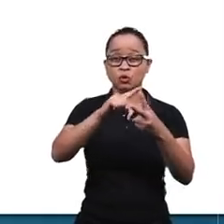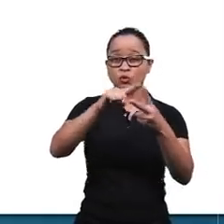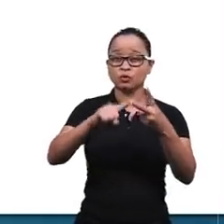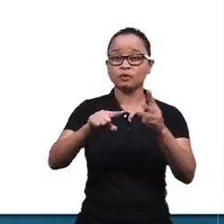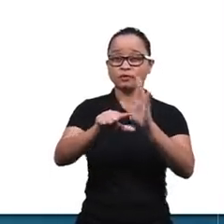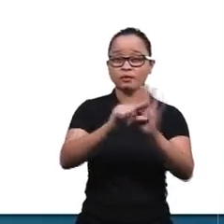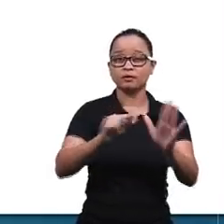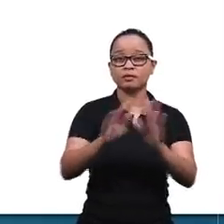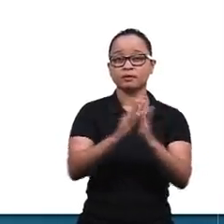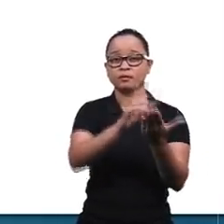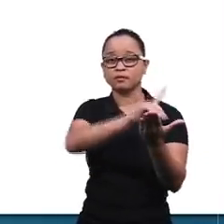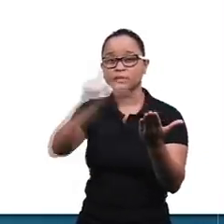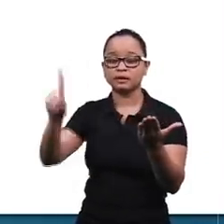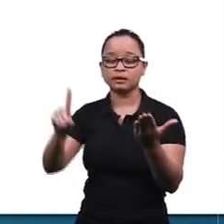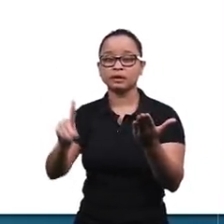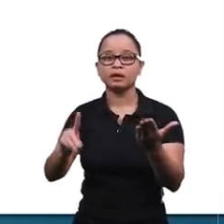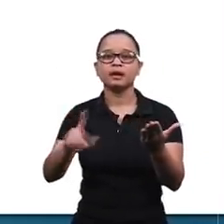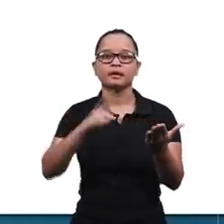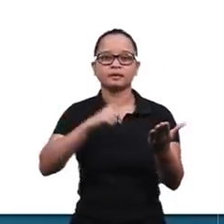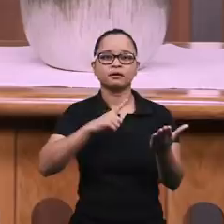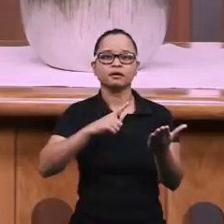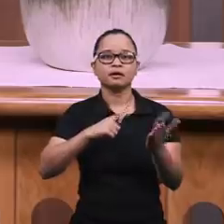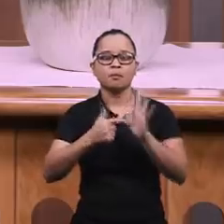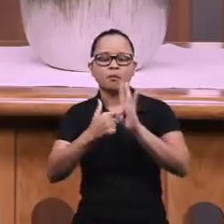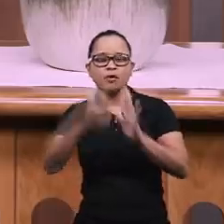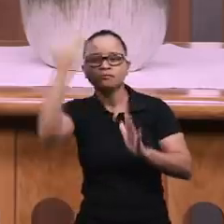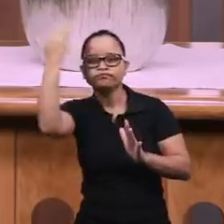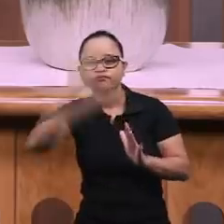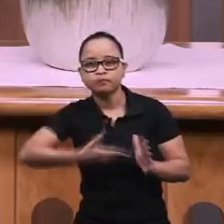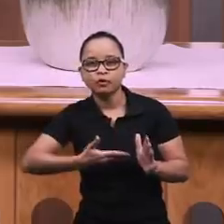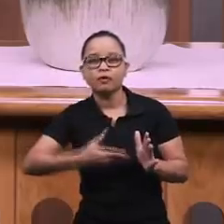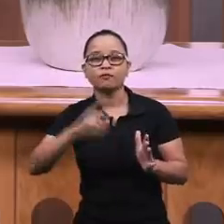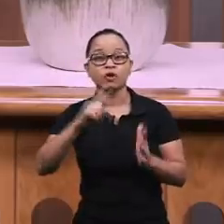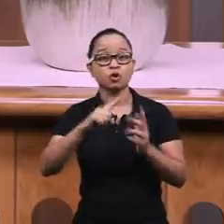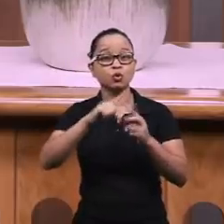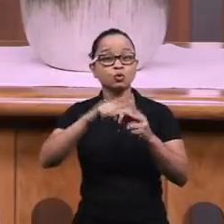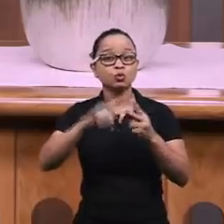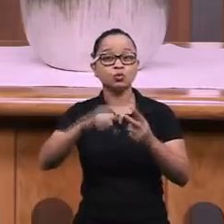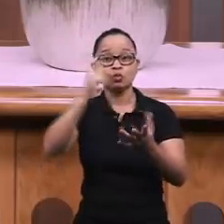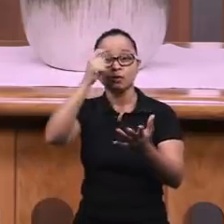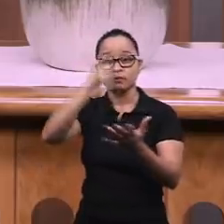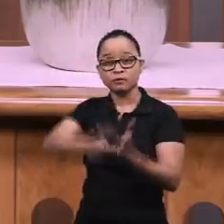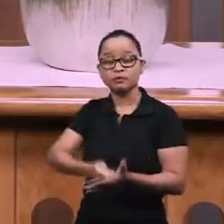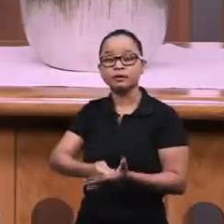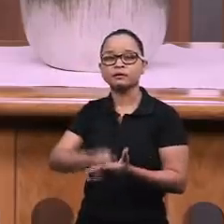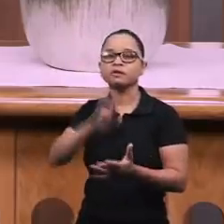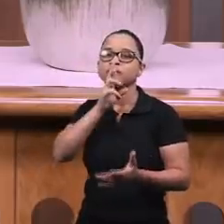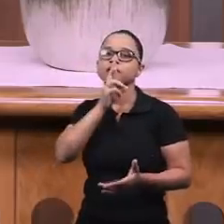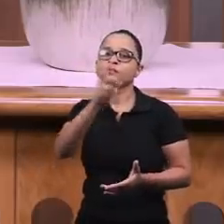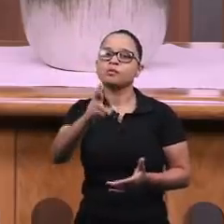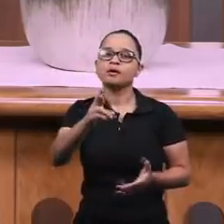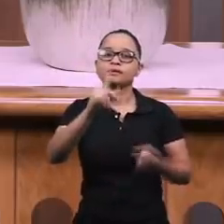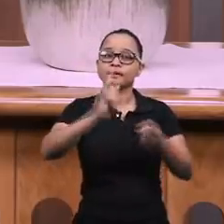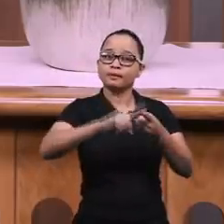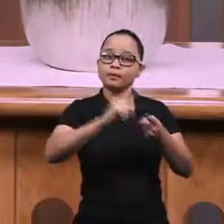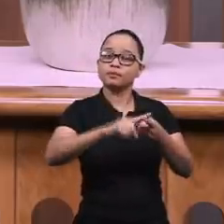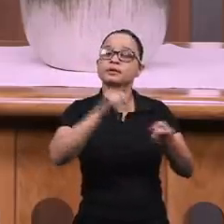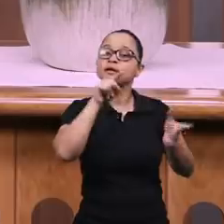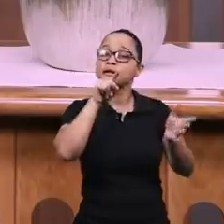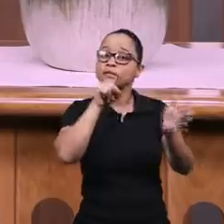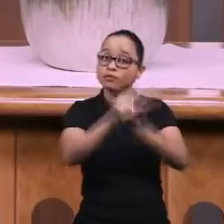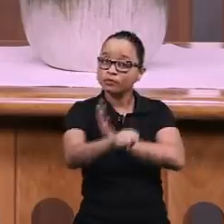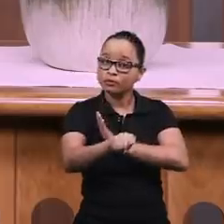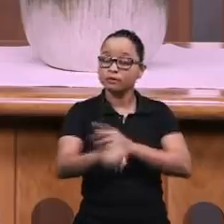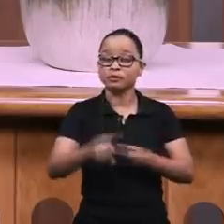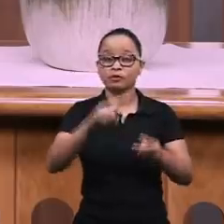versículos bíblicos que confirmam pelo menos duas afirmações que estarão o que estão na resposta da primeira pergunta